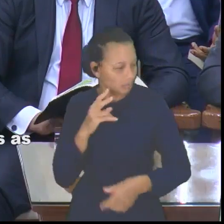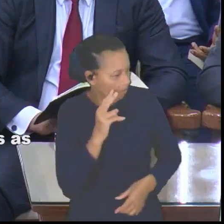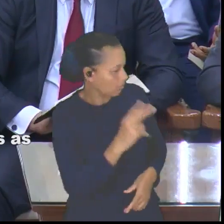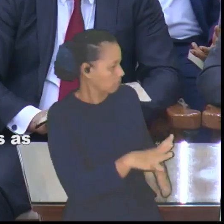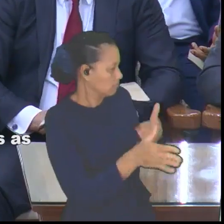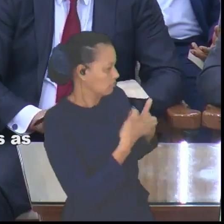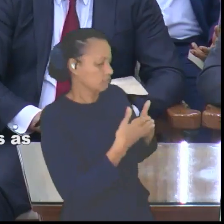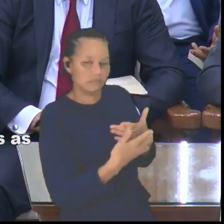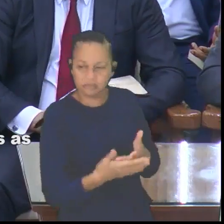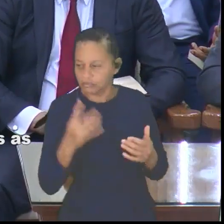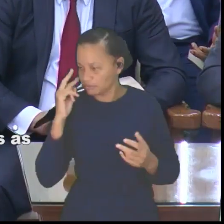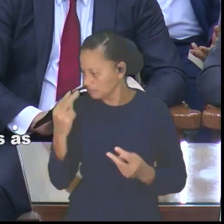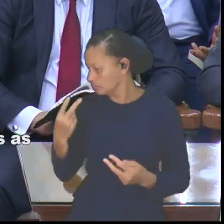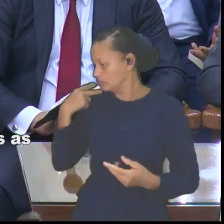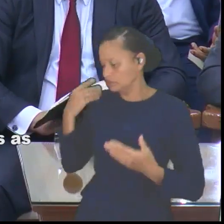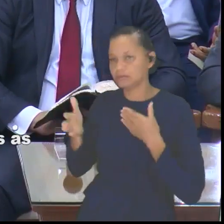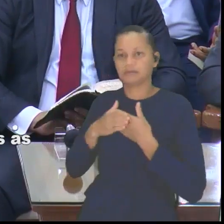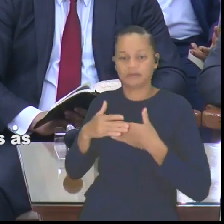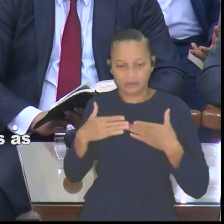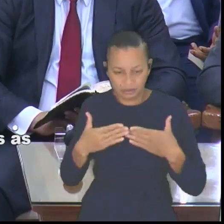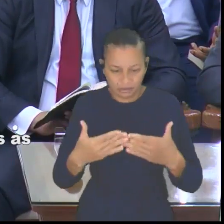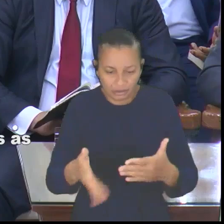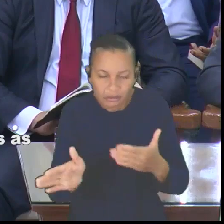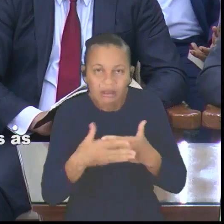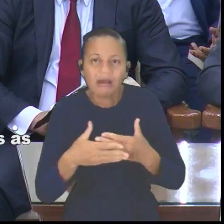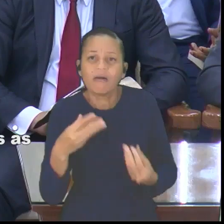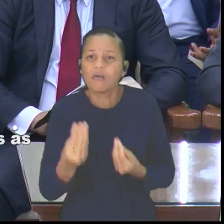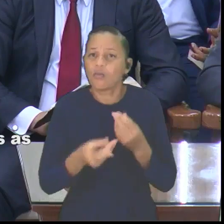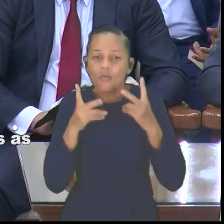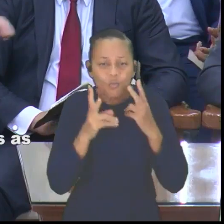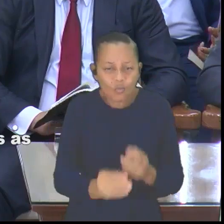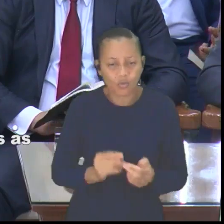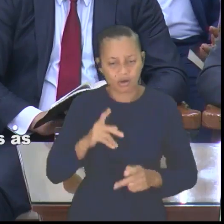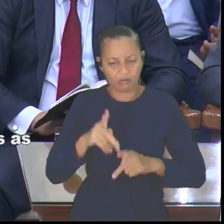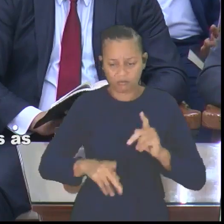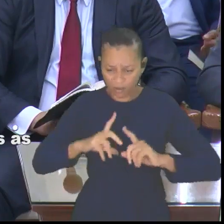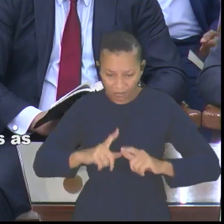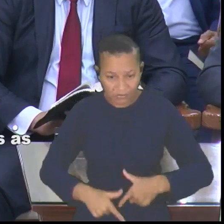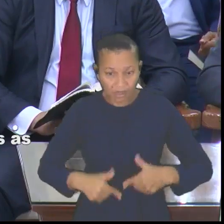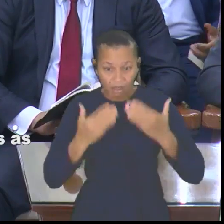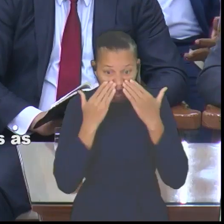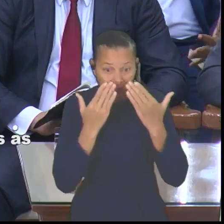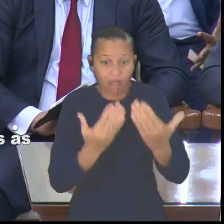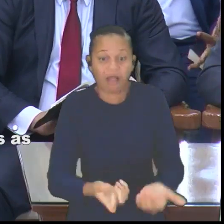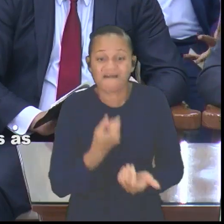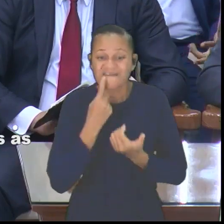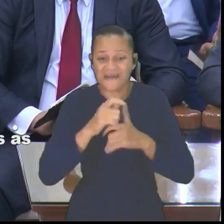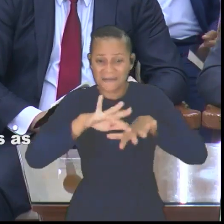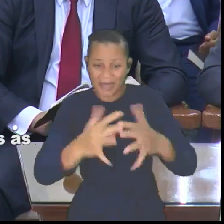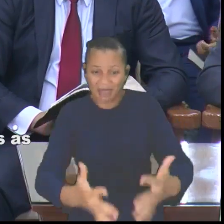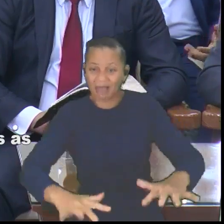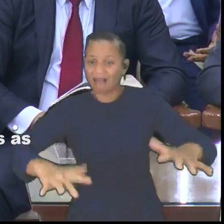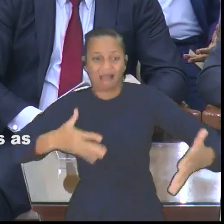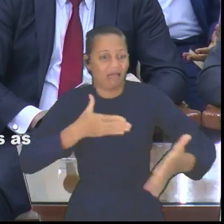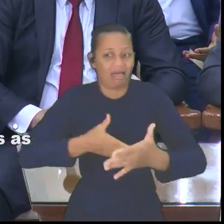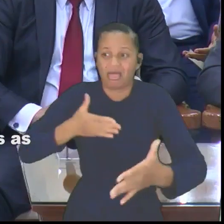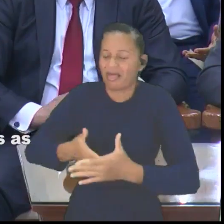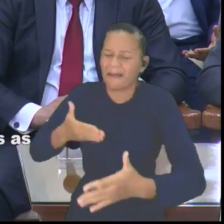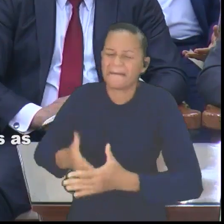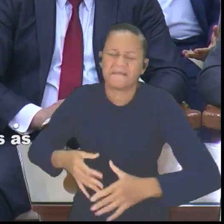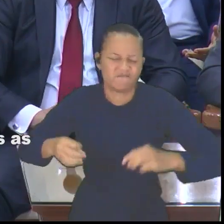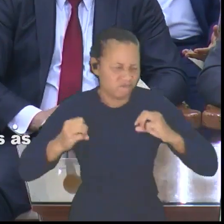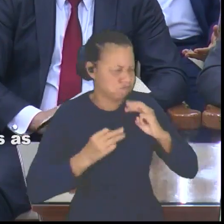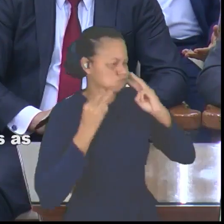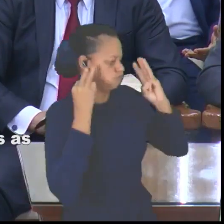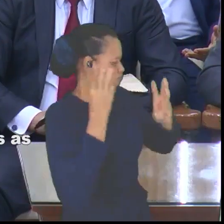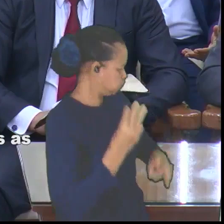outro fechado, para trás fechado, da frente fechado. É como Israel, de frente do Mar Vermelho. Aleluia. Mas a palavra de Moisés naquele